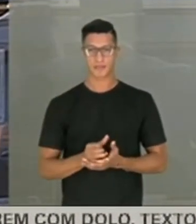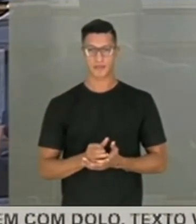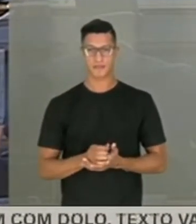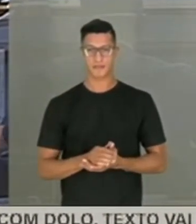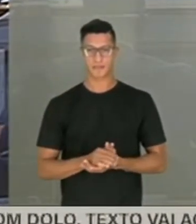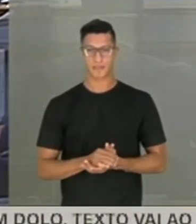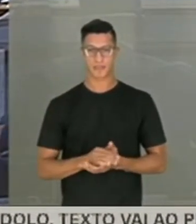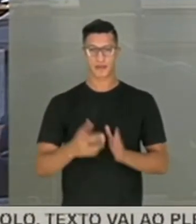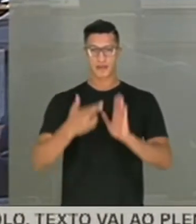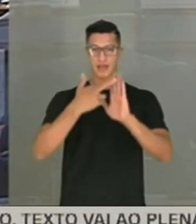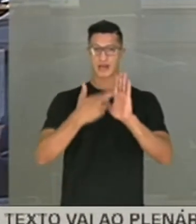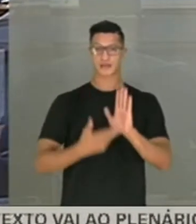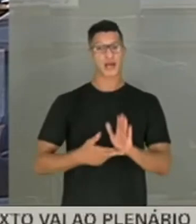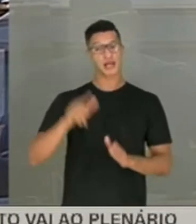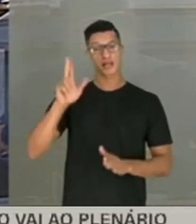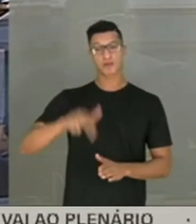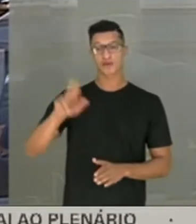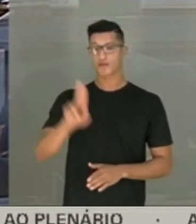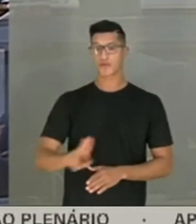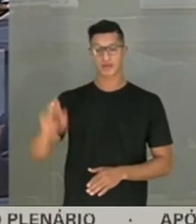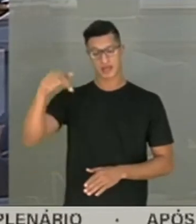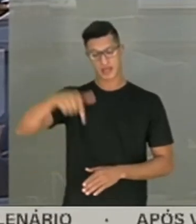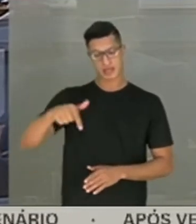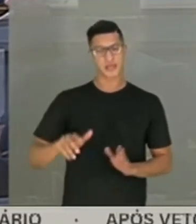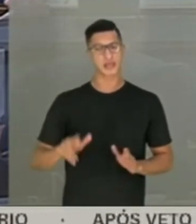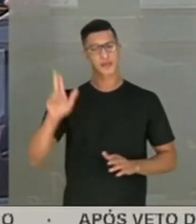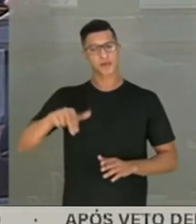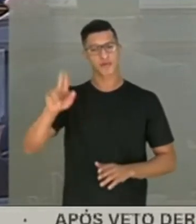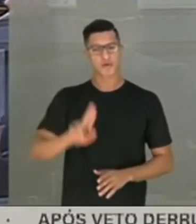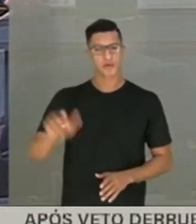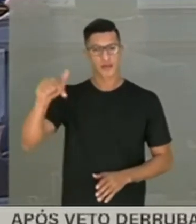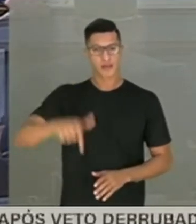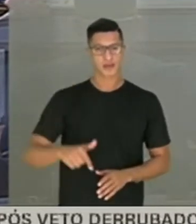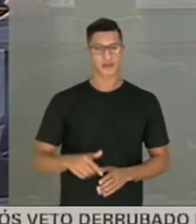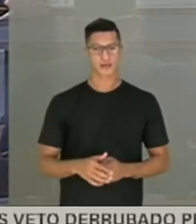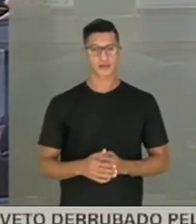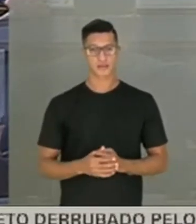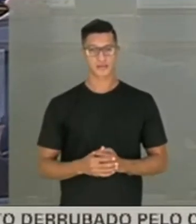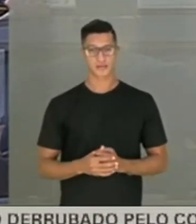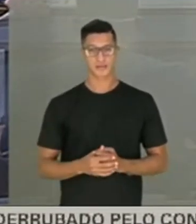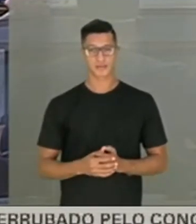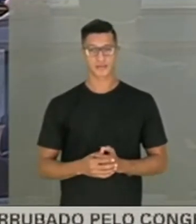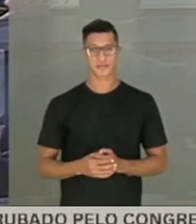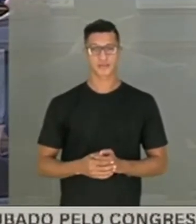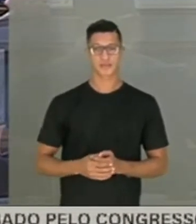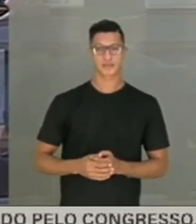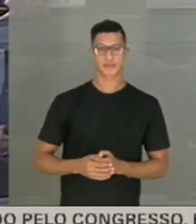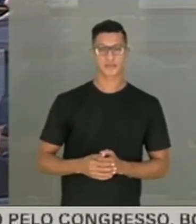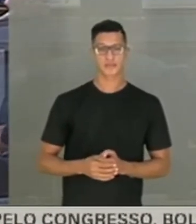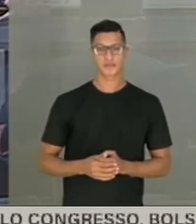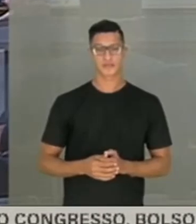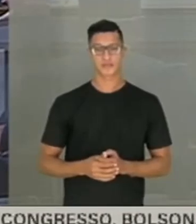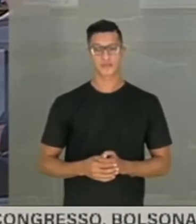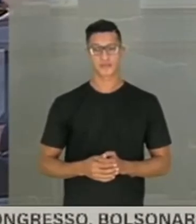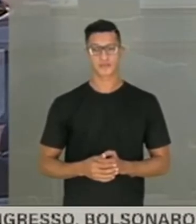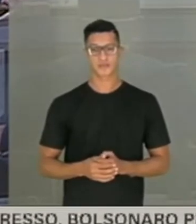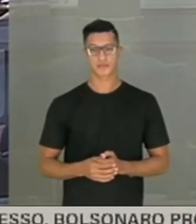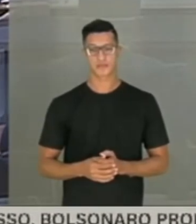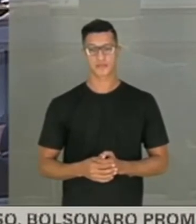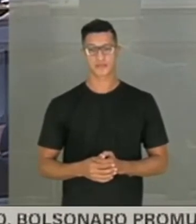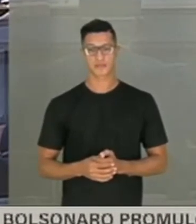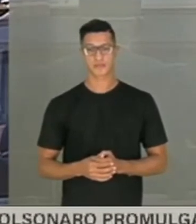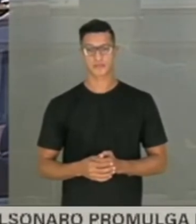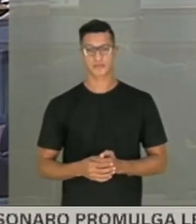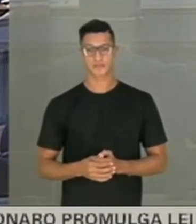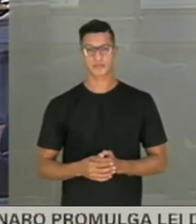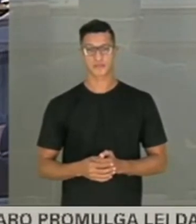essa regra nunca foi usado aqui projeto foi gravado Presidente chamo vá Jeová só não vá você